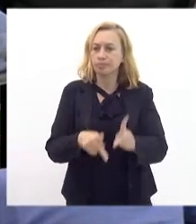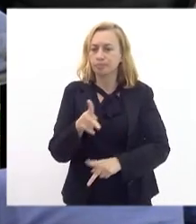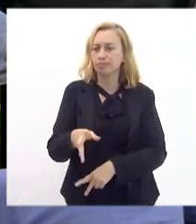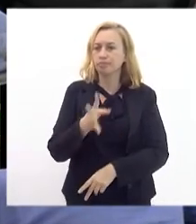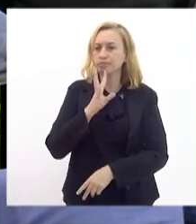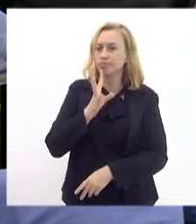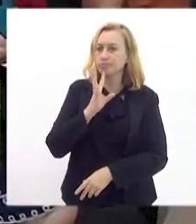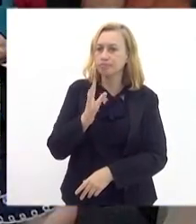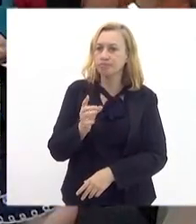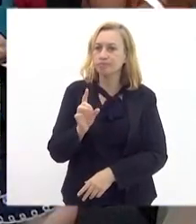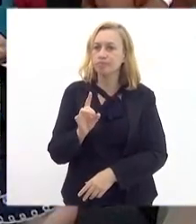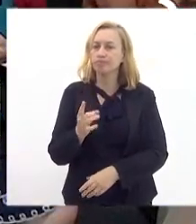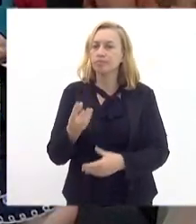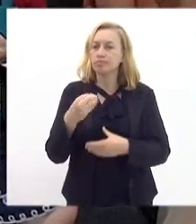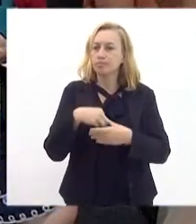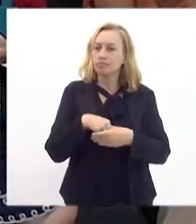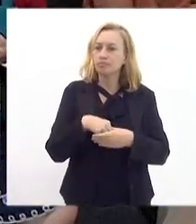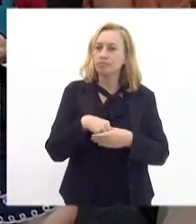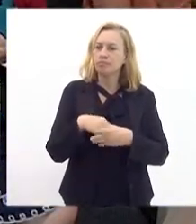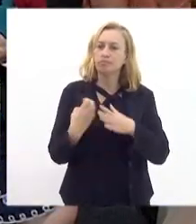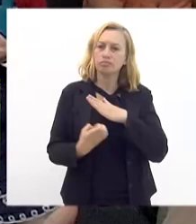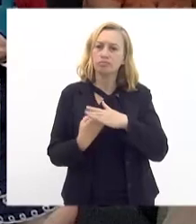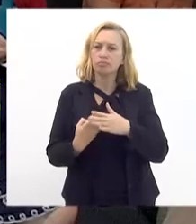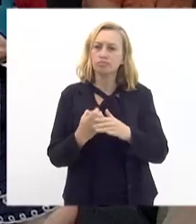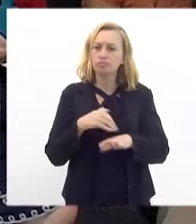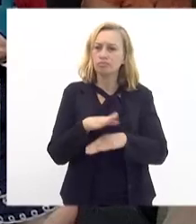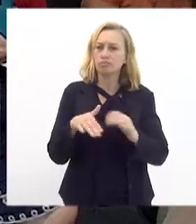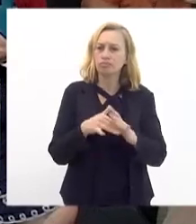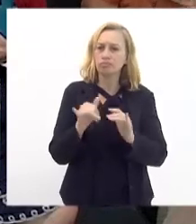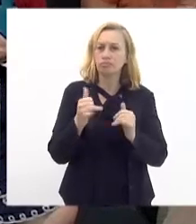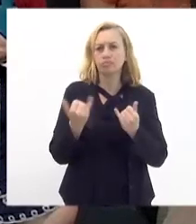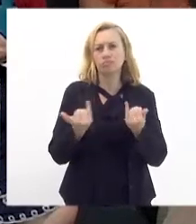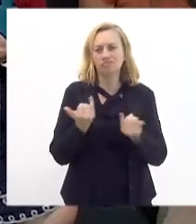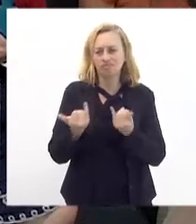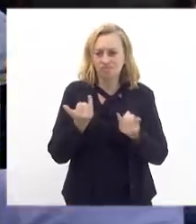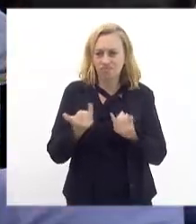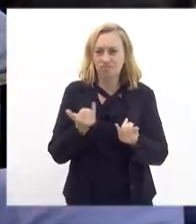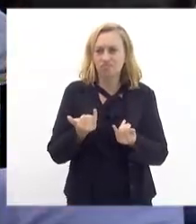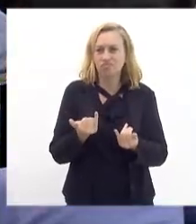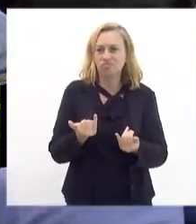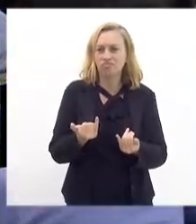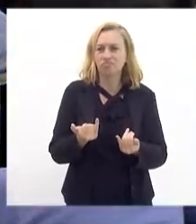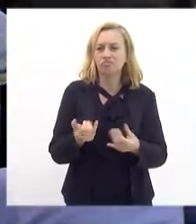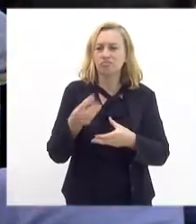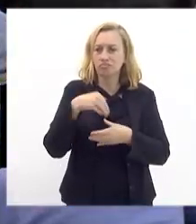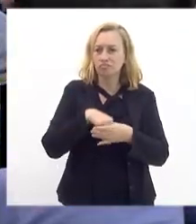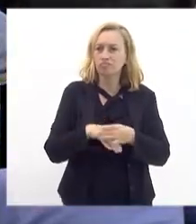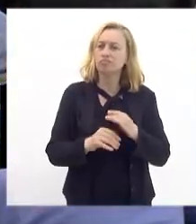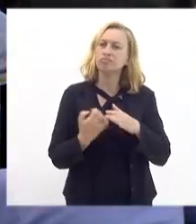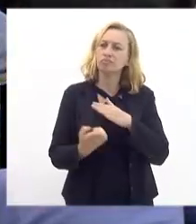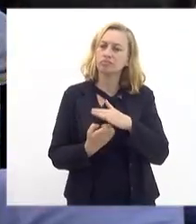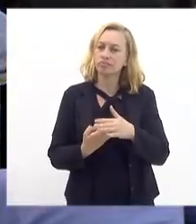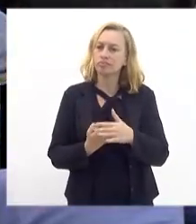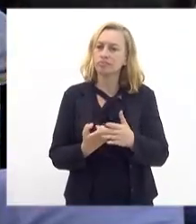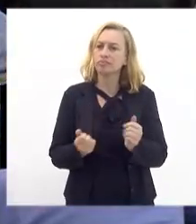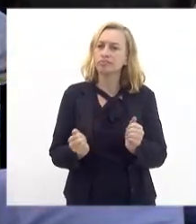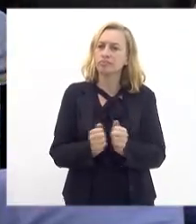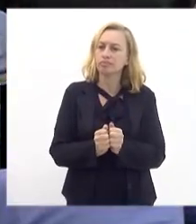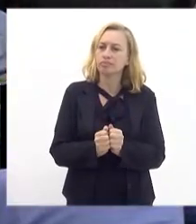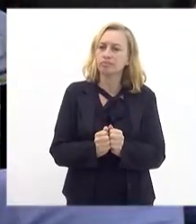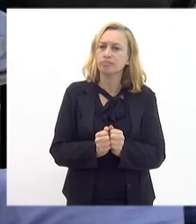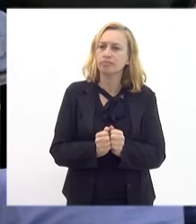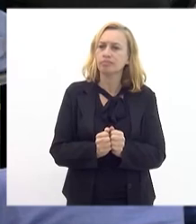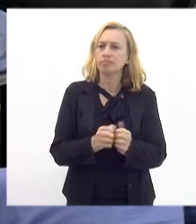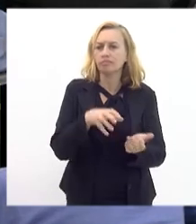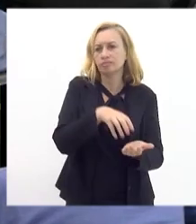vai ficar só interno todas as informações qualquer tipo de atrativo ficar só eternamente junto ao